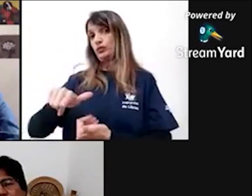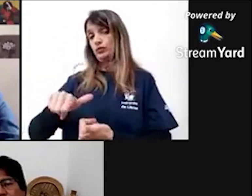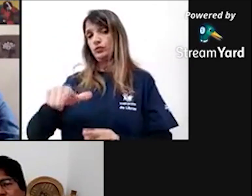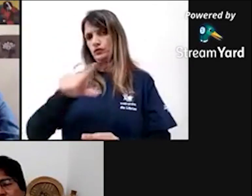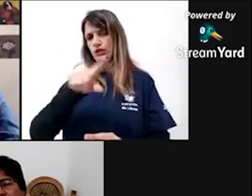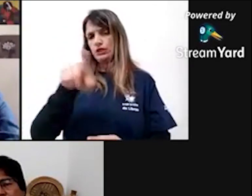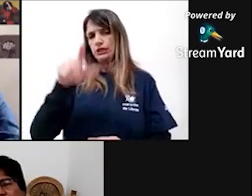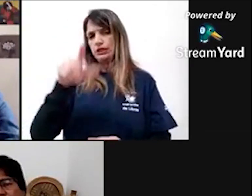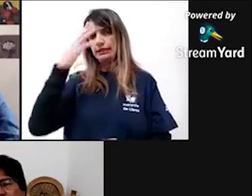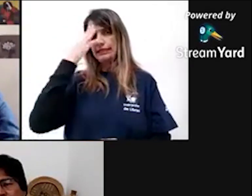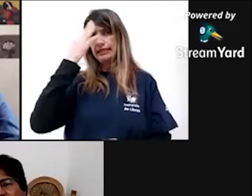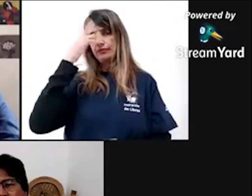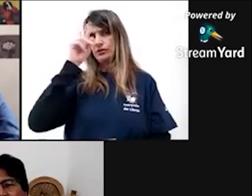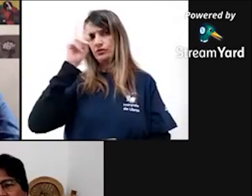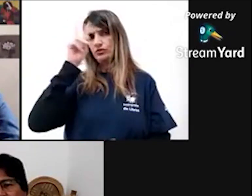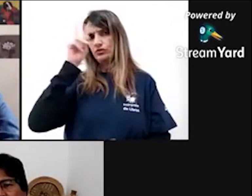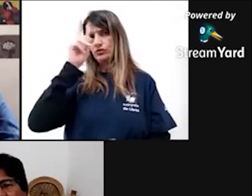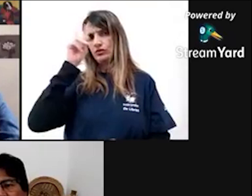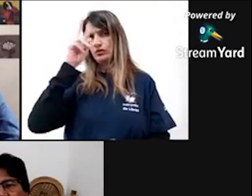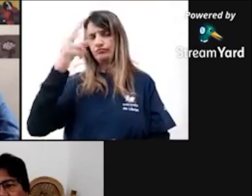sabem que, historicamente,